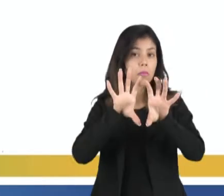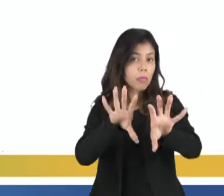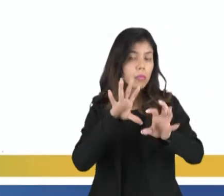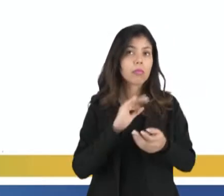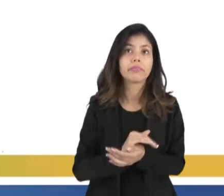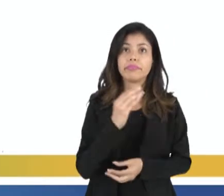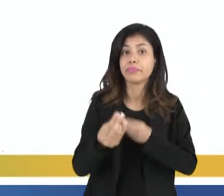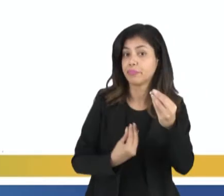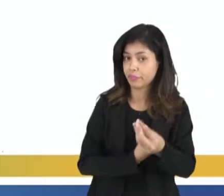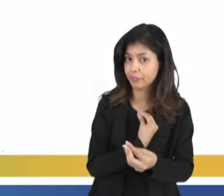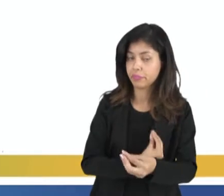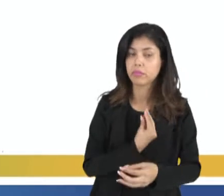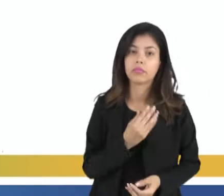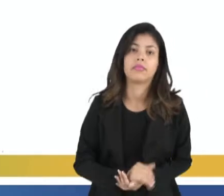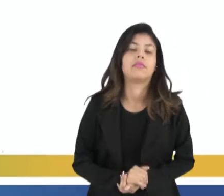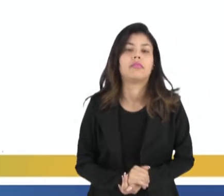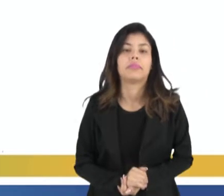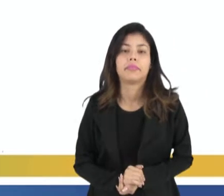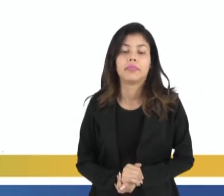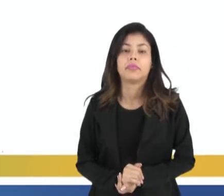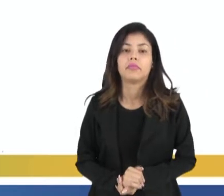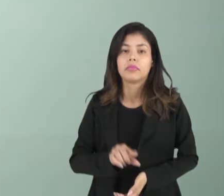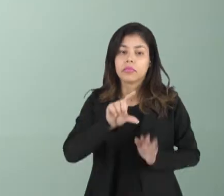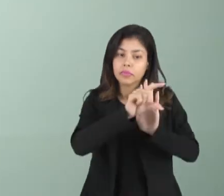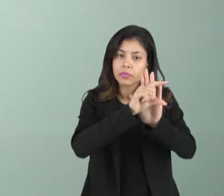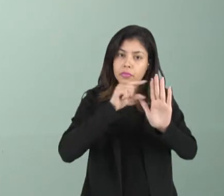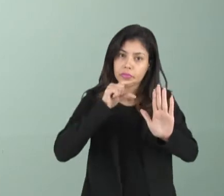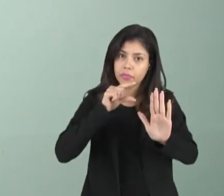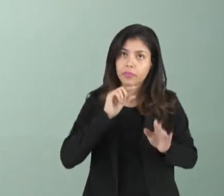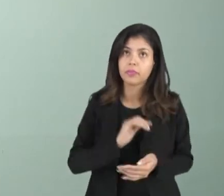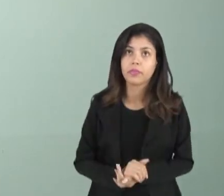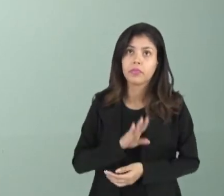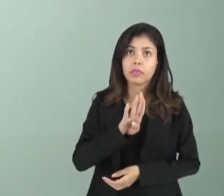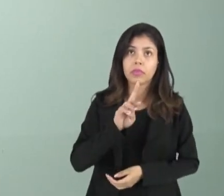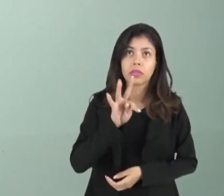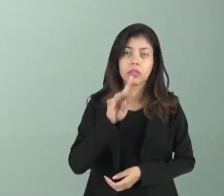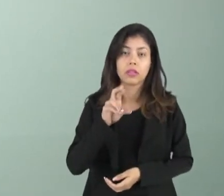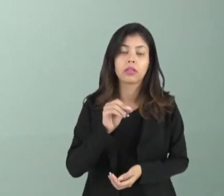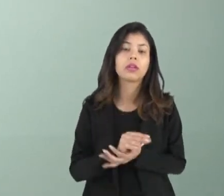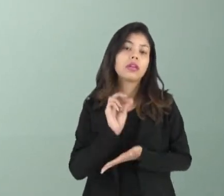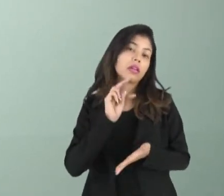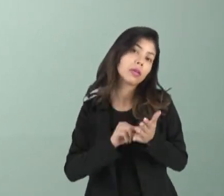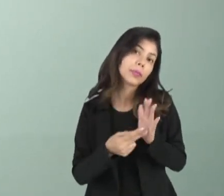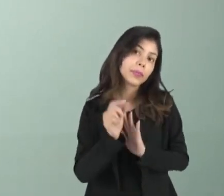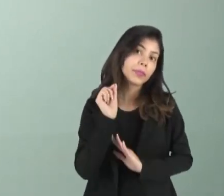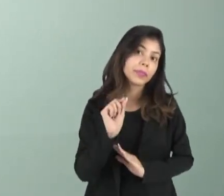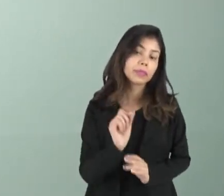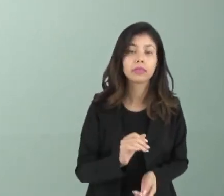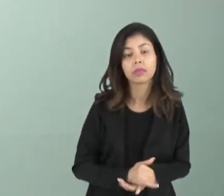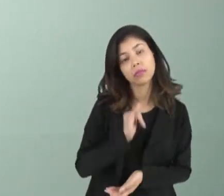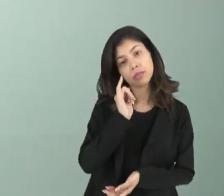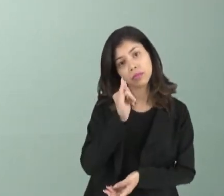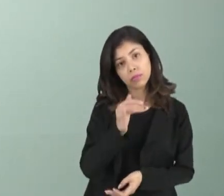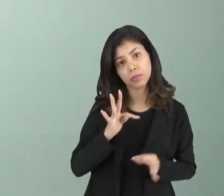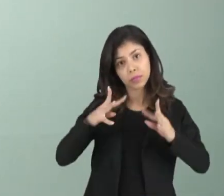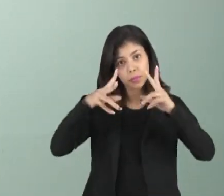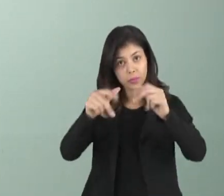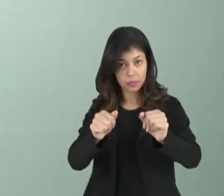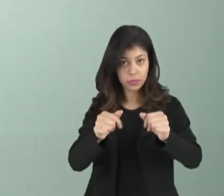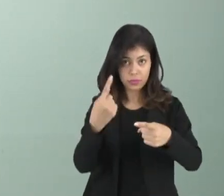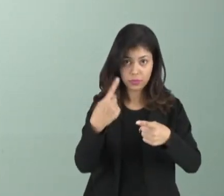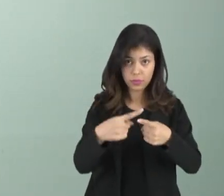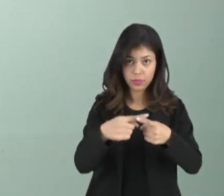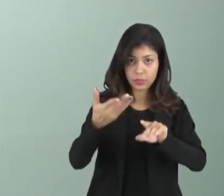aí, como a vida. Então, esse pequeno fragmento aqui, né, de Barthes, ele quer dizer o quê? Que a narrativa ela está presente em tudo,